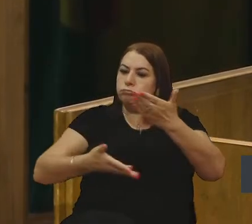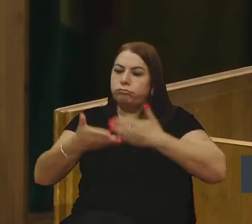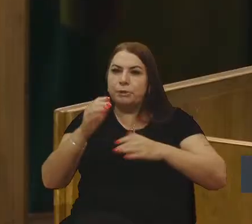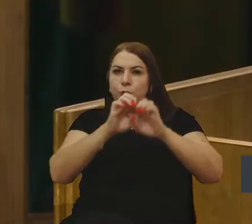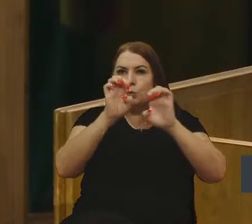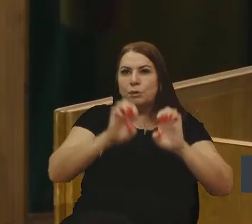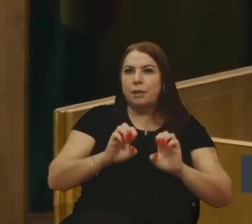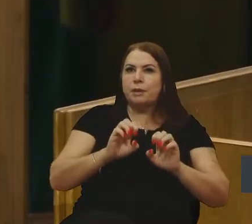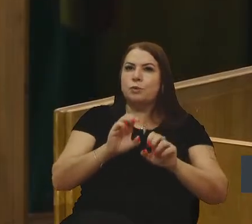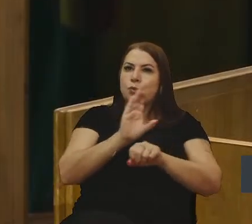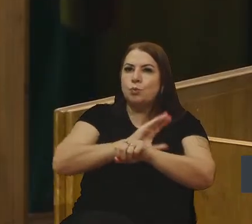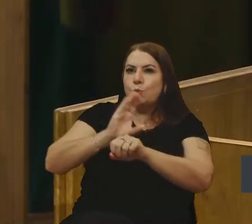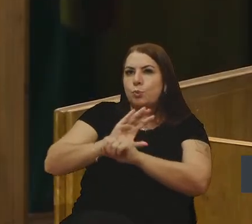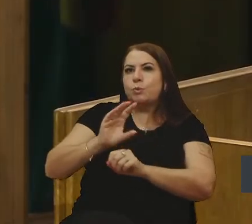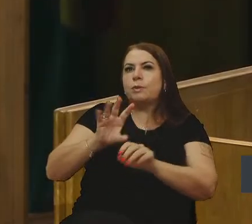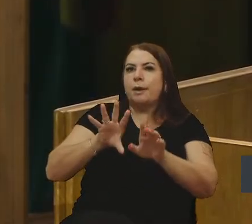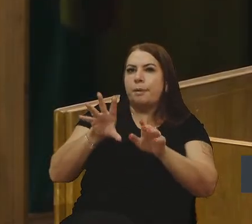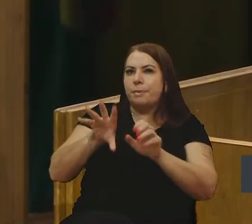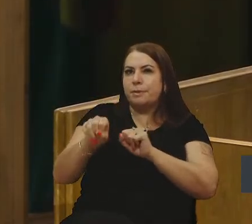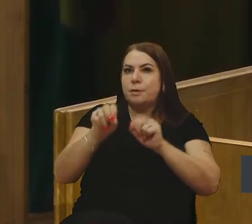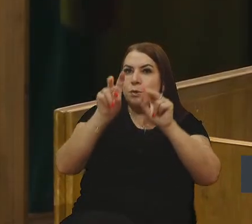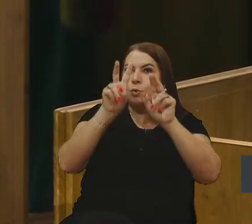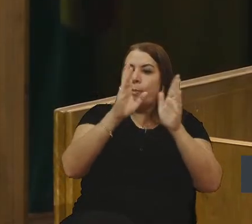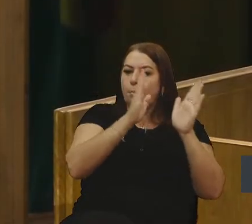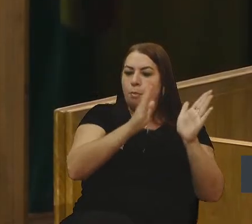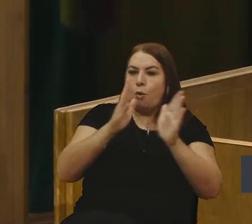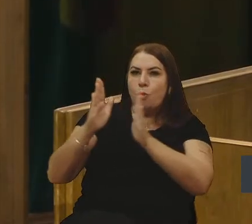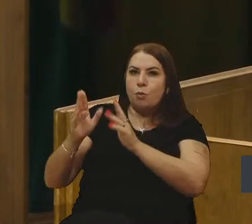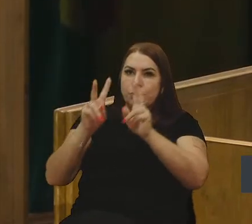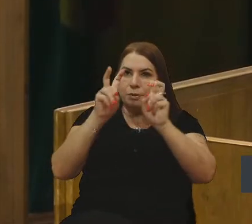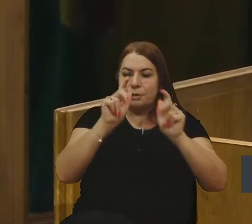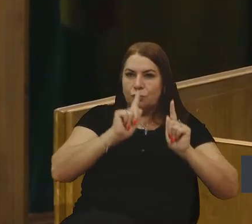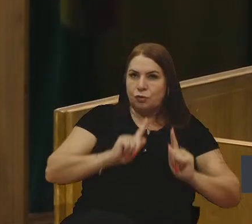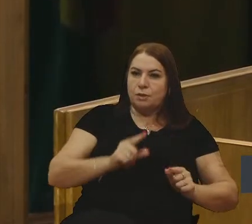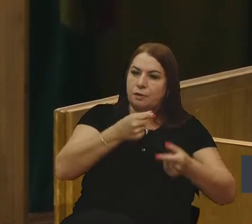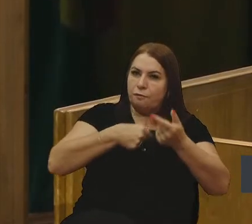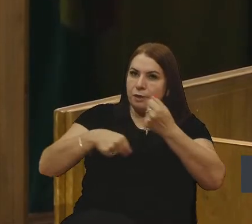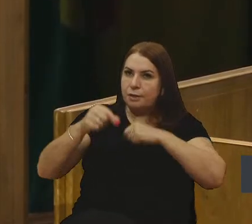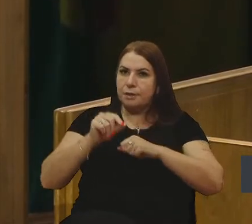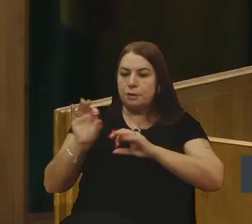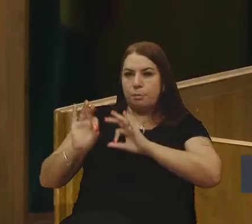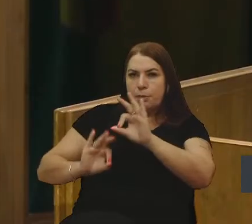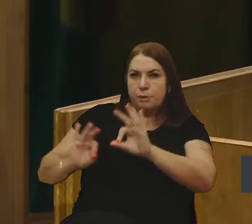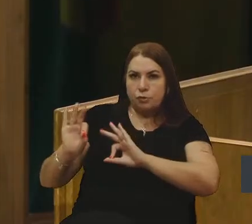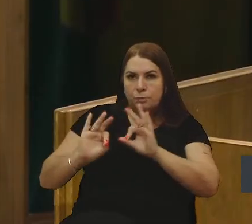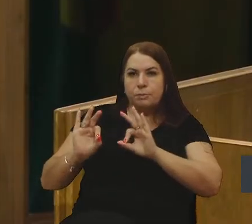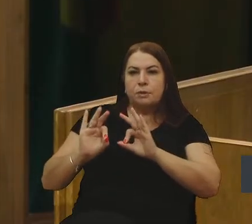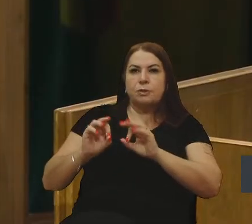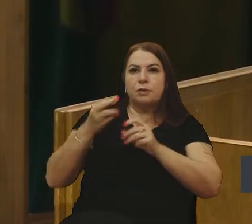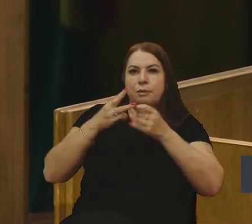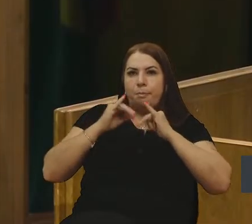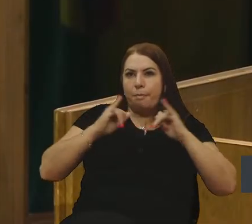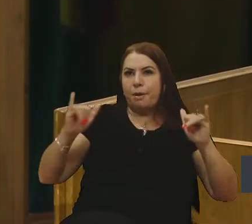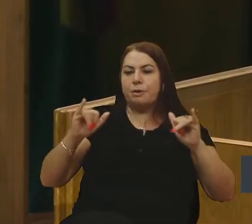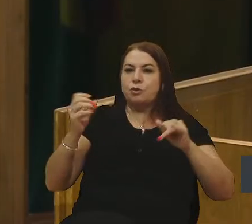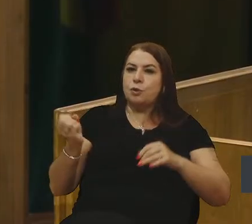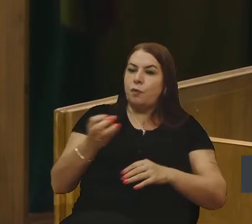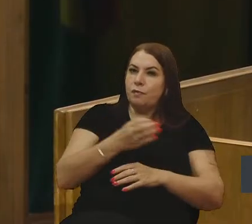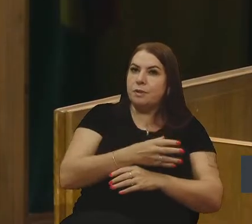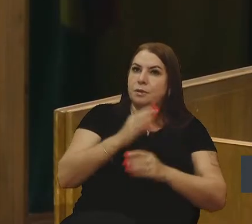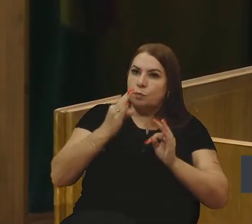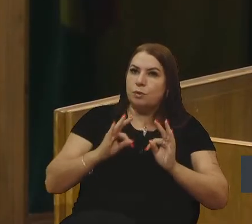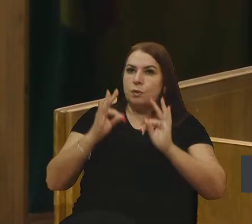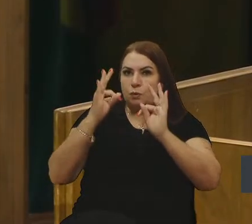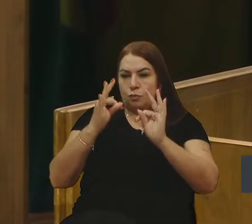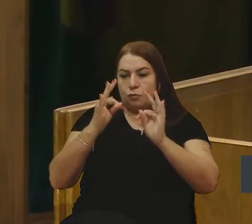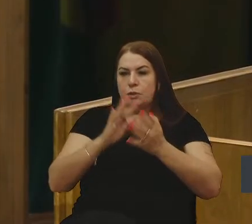de capacitação com módulos temáticos nas áreas de gestão, finanças, planejamento, marketing, inovação e